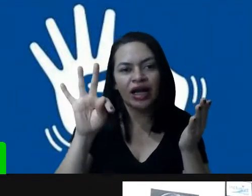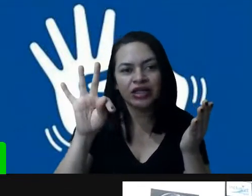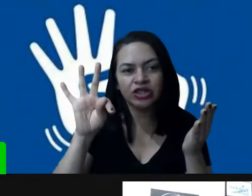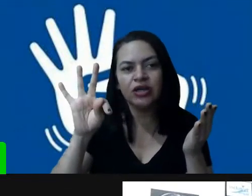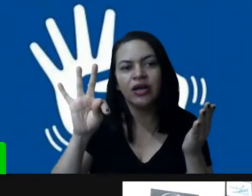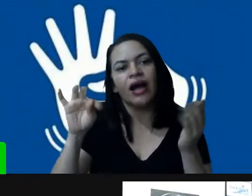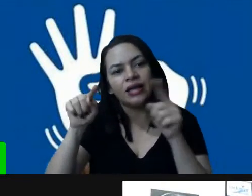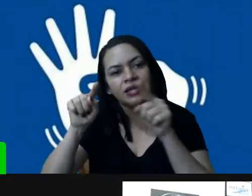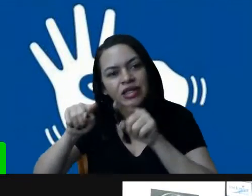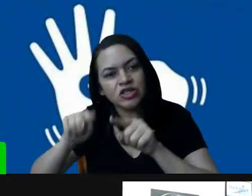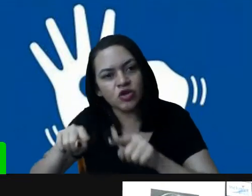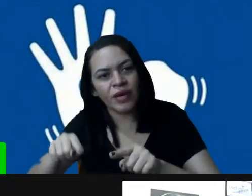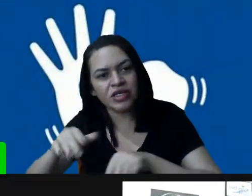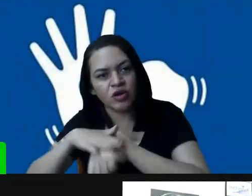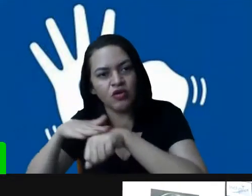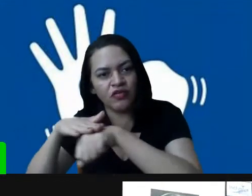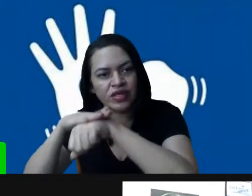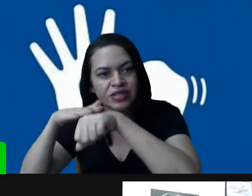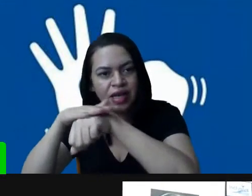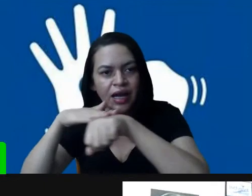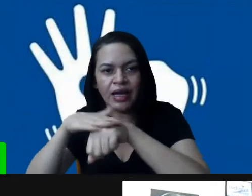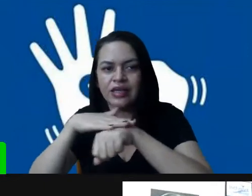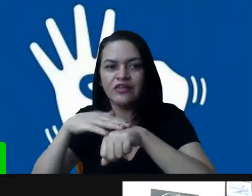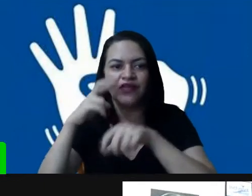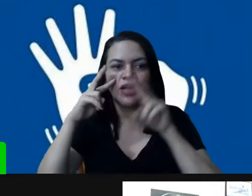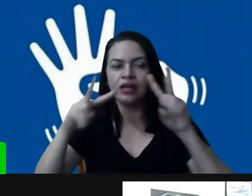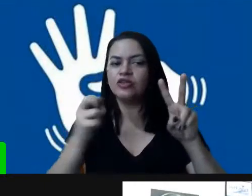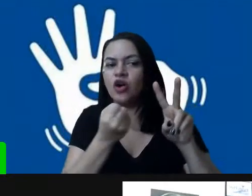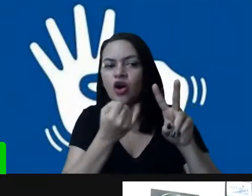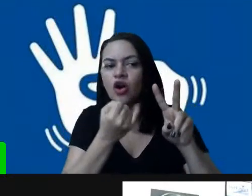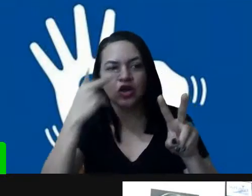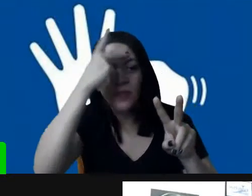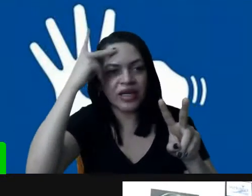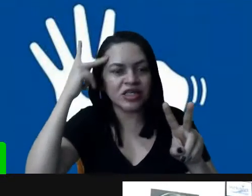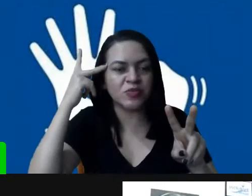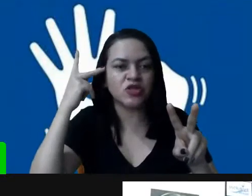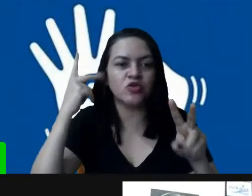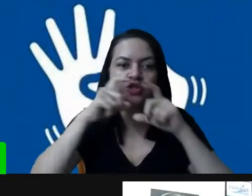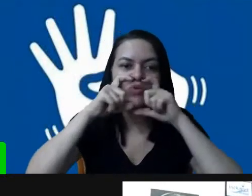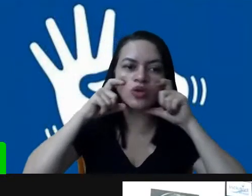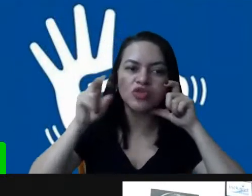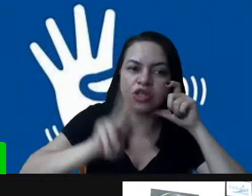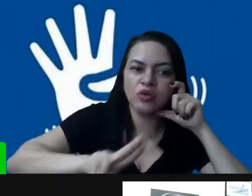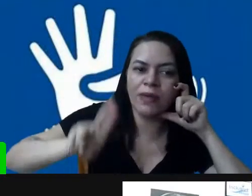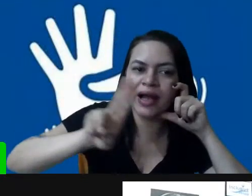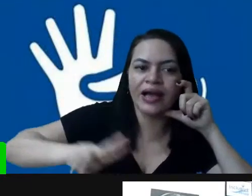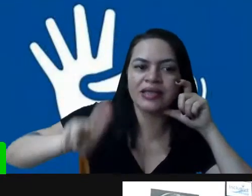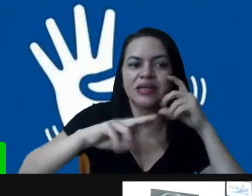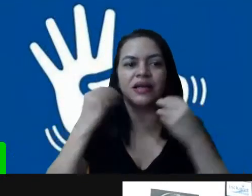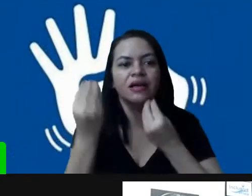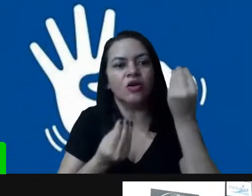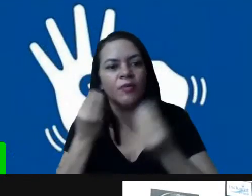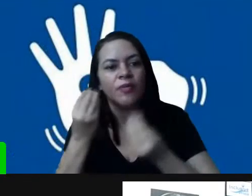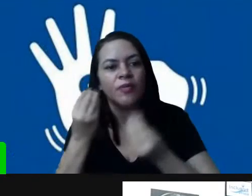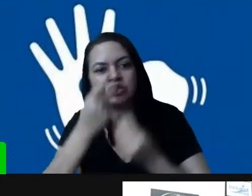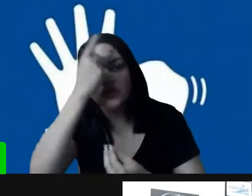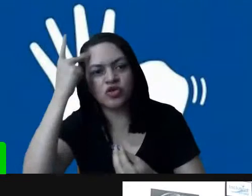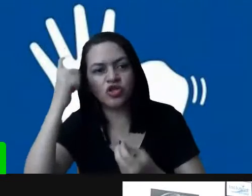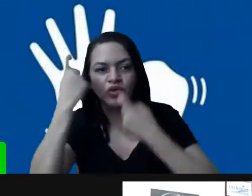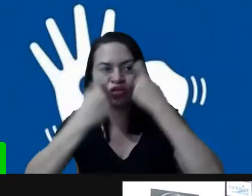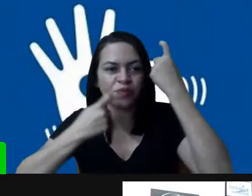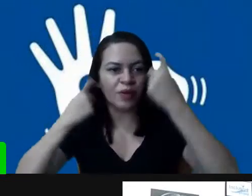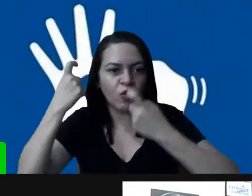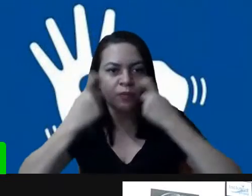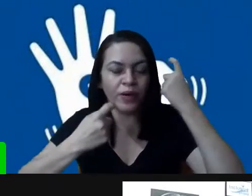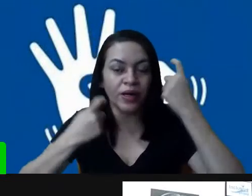chat, ali eles começam a conversar e ver. Nossa, como é que as pessoas não estão usando máscara? Como é que as pessoas não